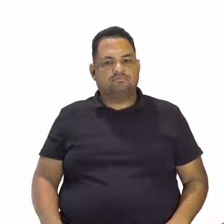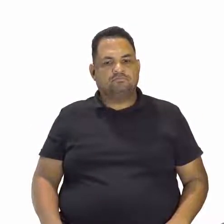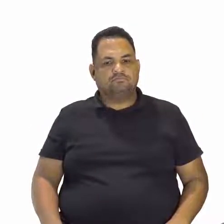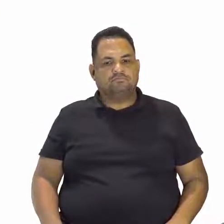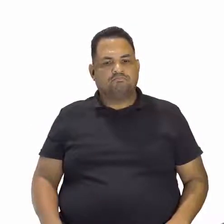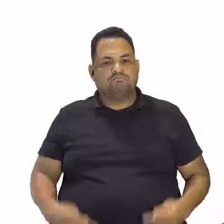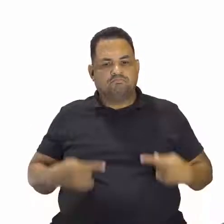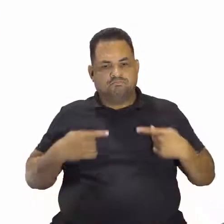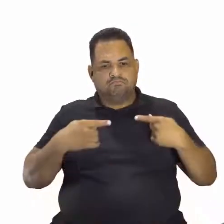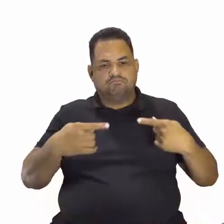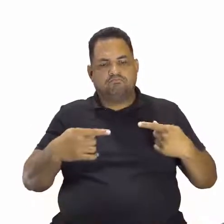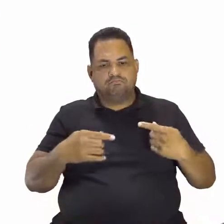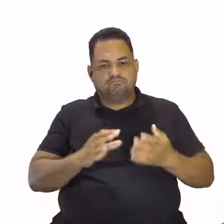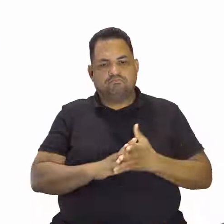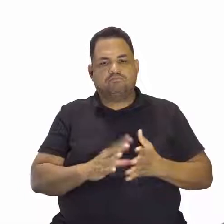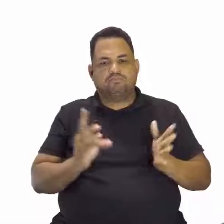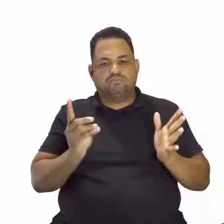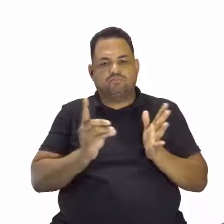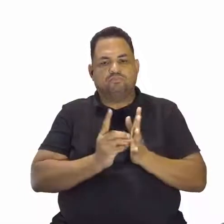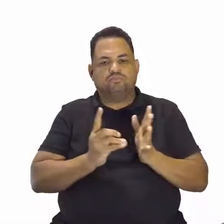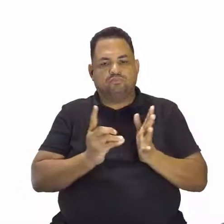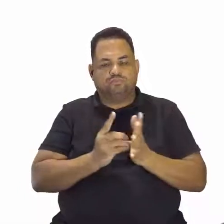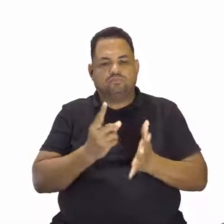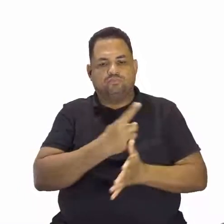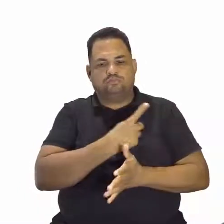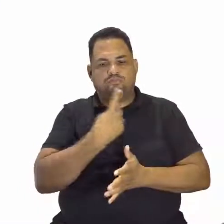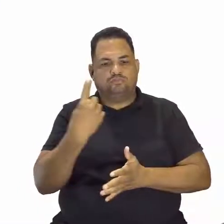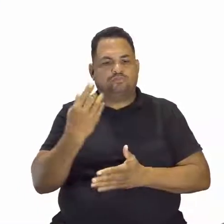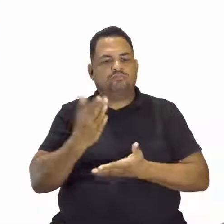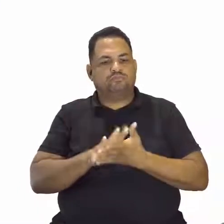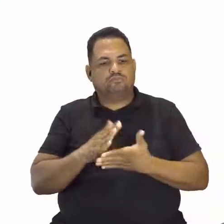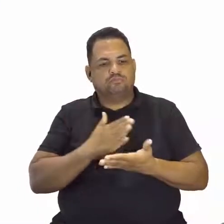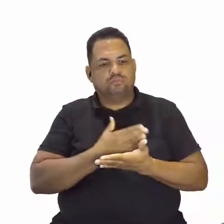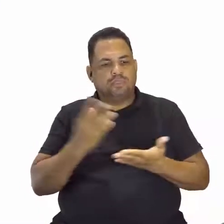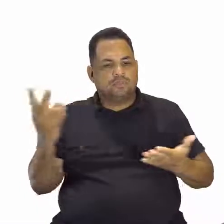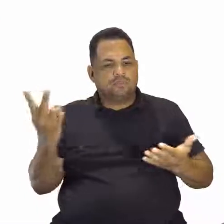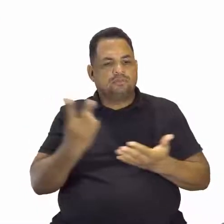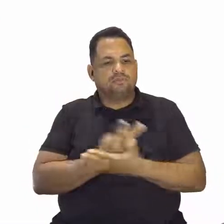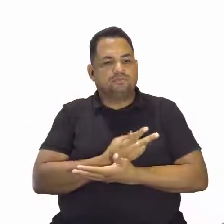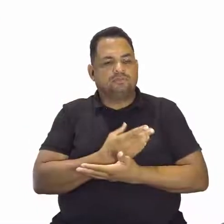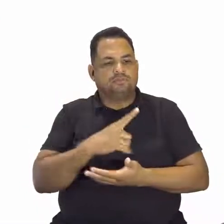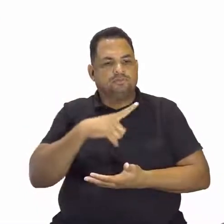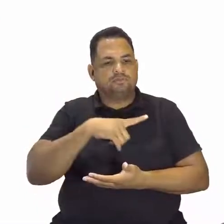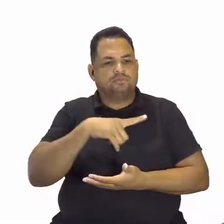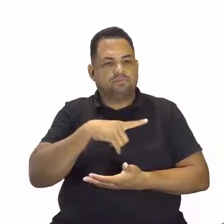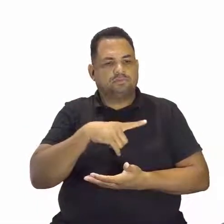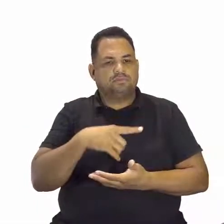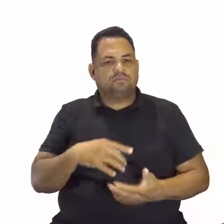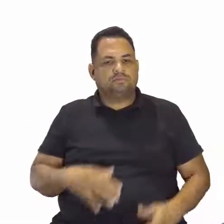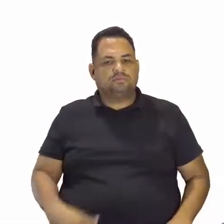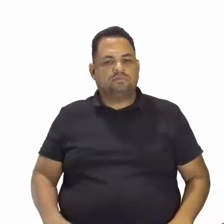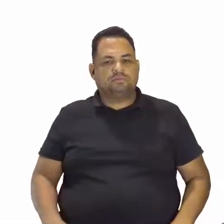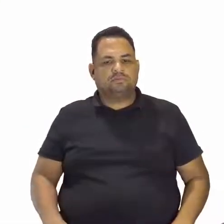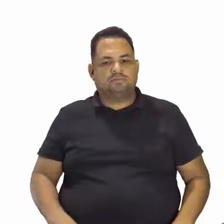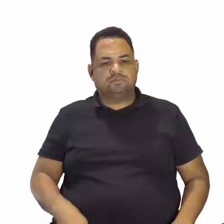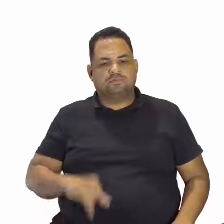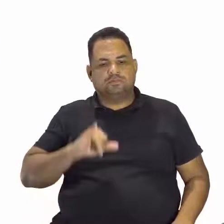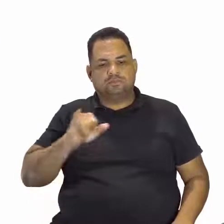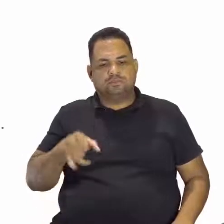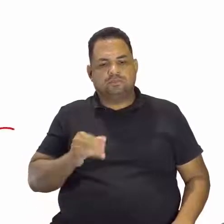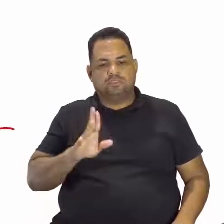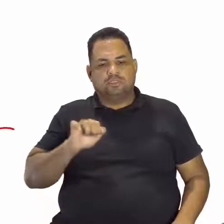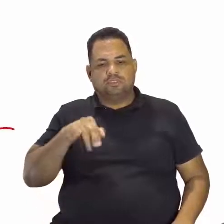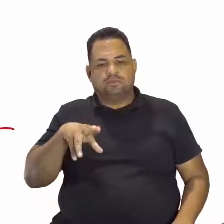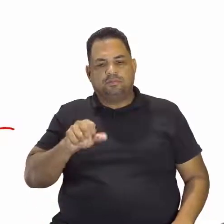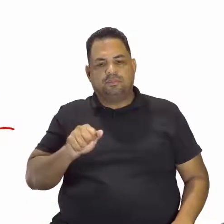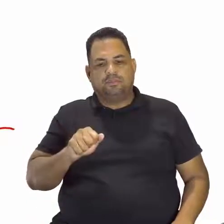grupos indígenas, os nossos indígenas passam aí, né? A gente trouxe aqui o Jeremias Orunal, viajou 8